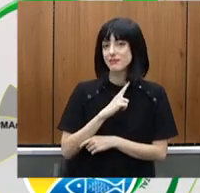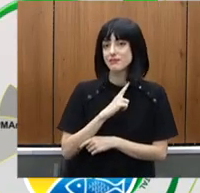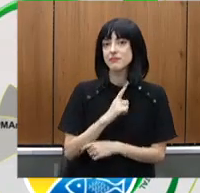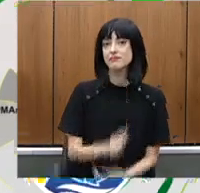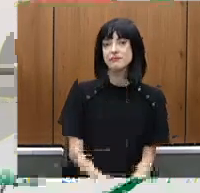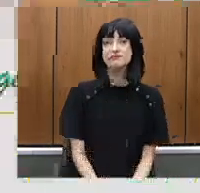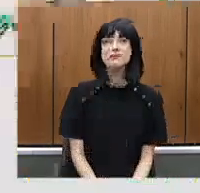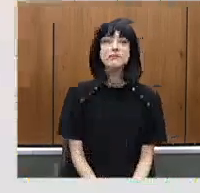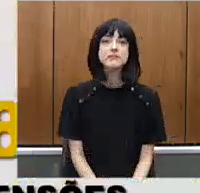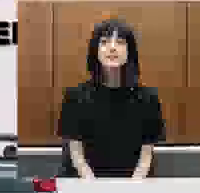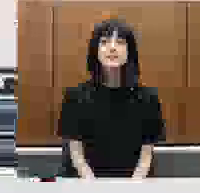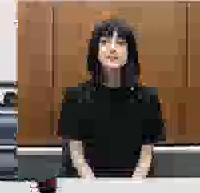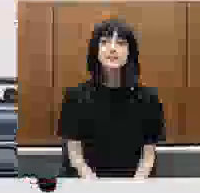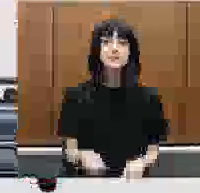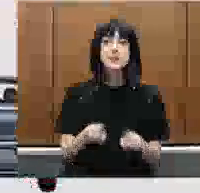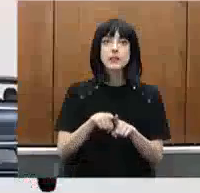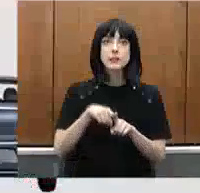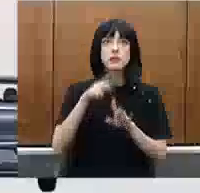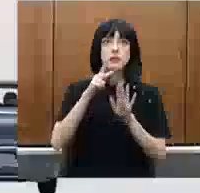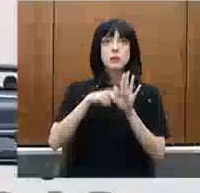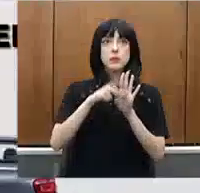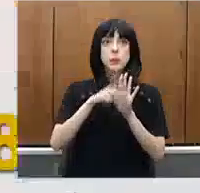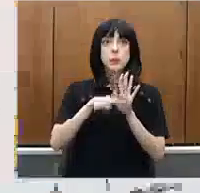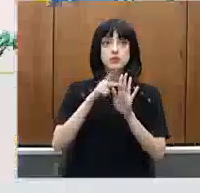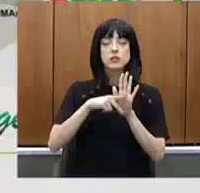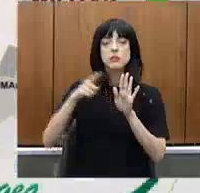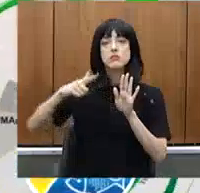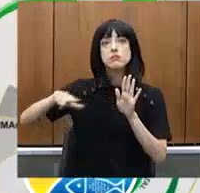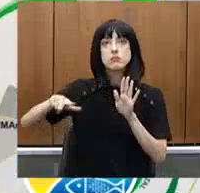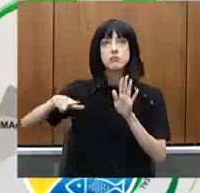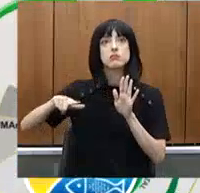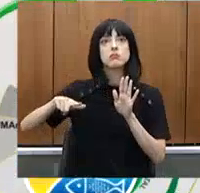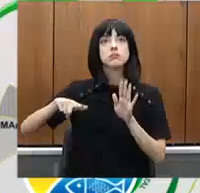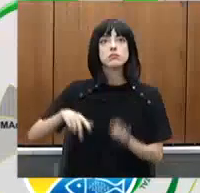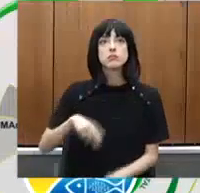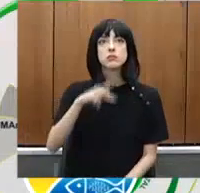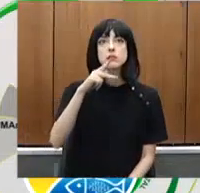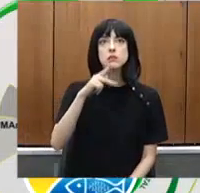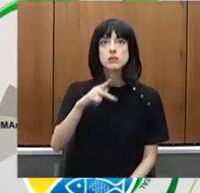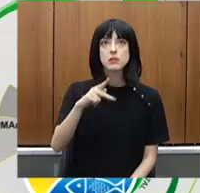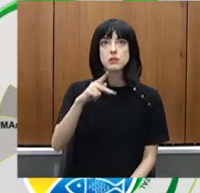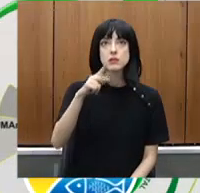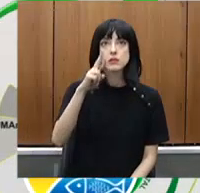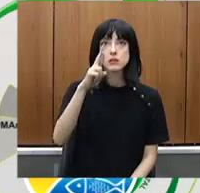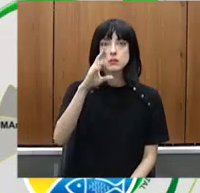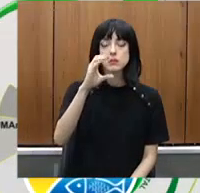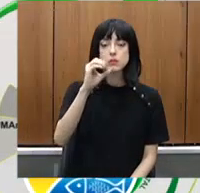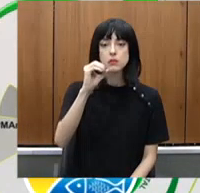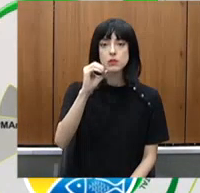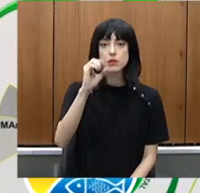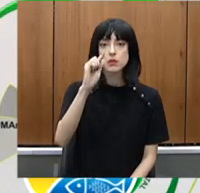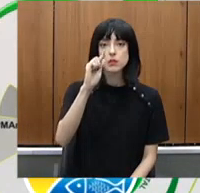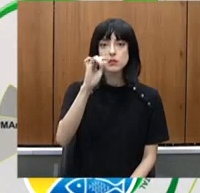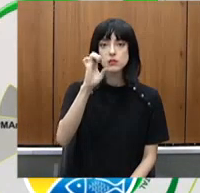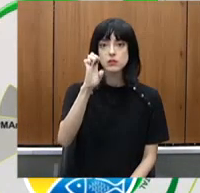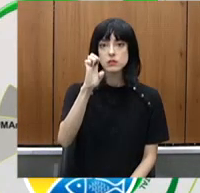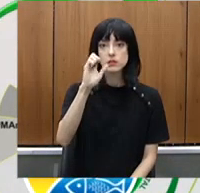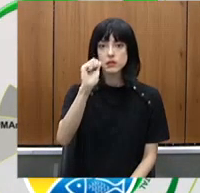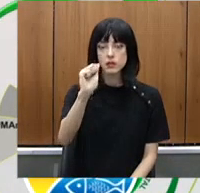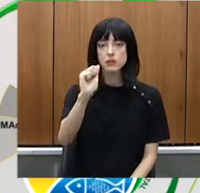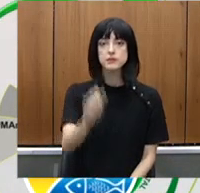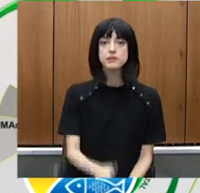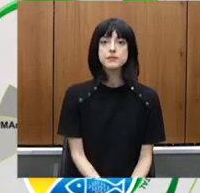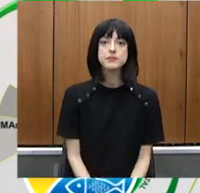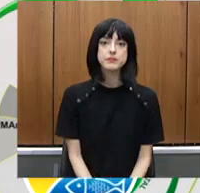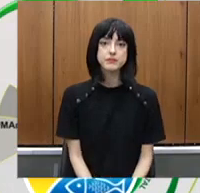o projeto ele é o Projeto um programa de educação ambiental com as crianças também em terra idade e essas crianças